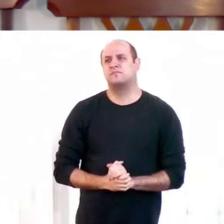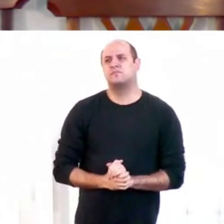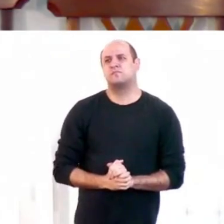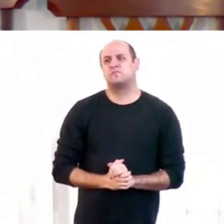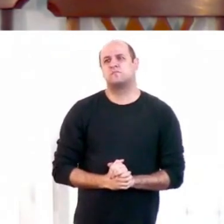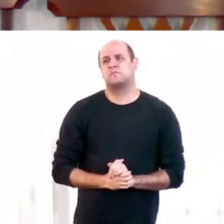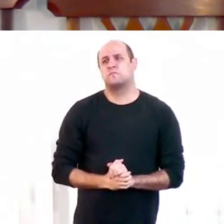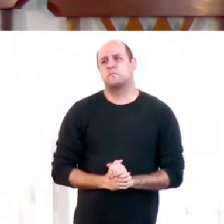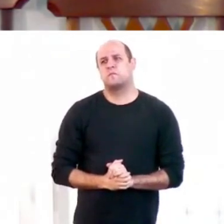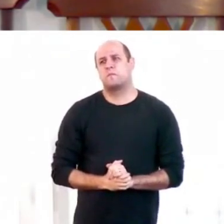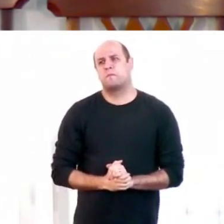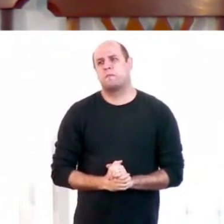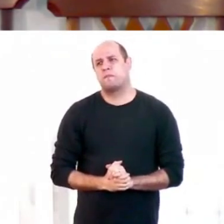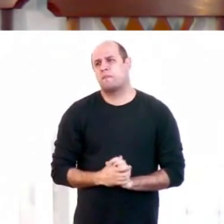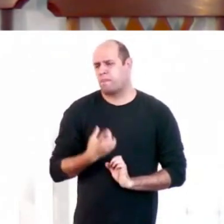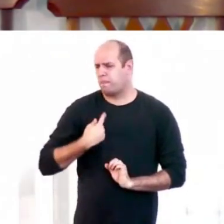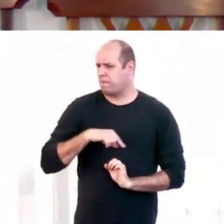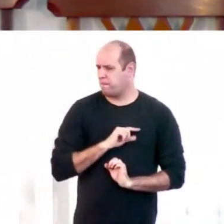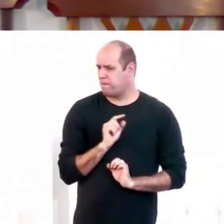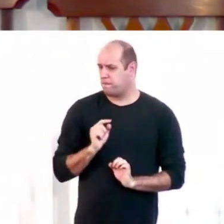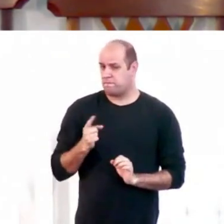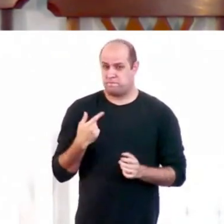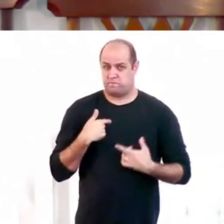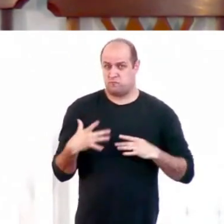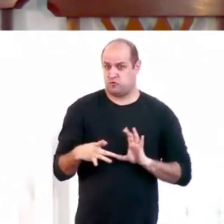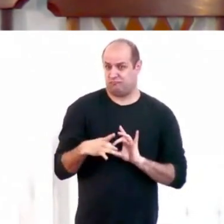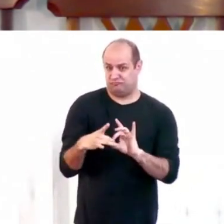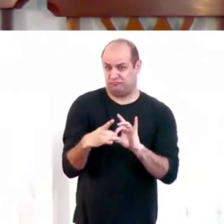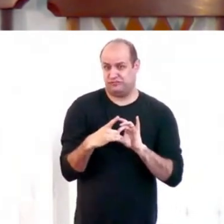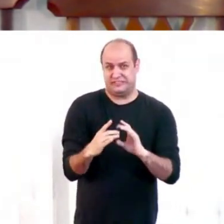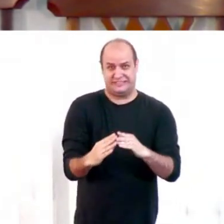de grande ligação com esta igreja,